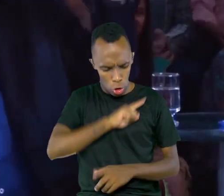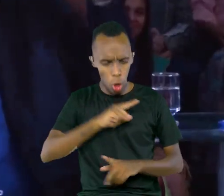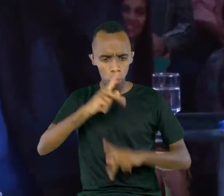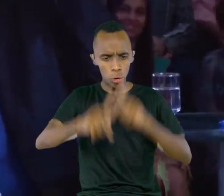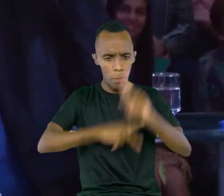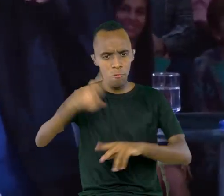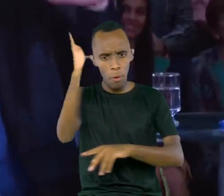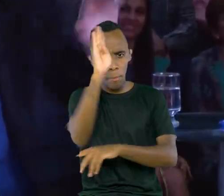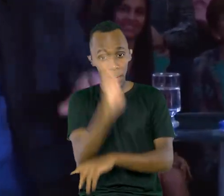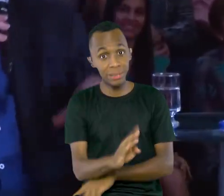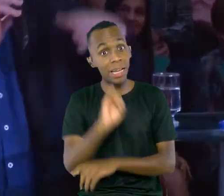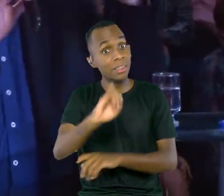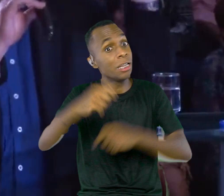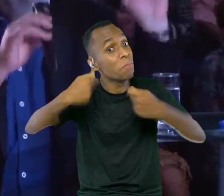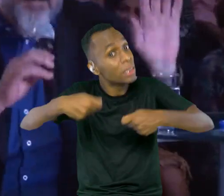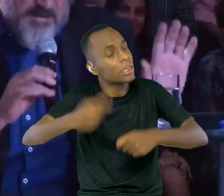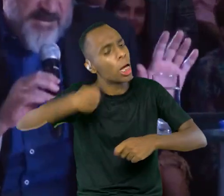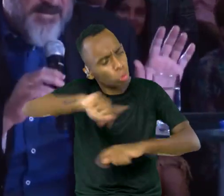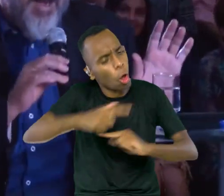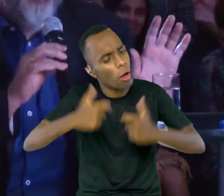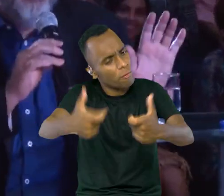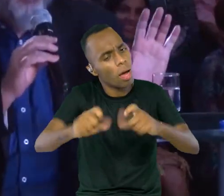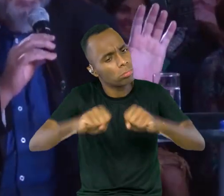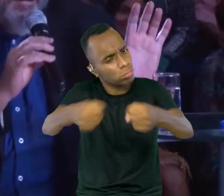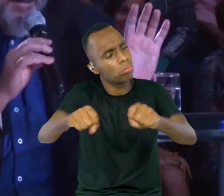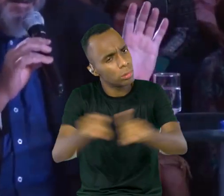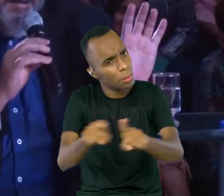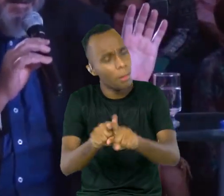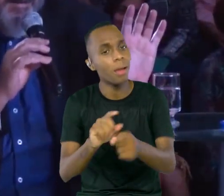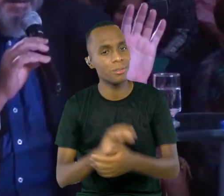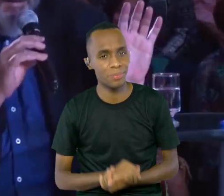verás que o filho teu não foge à luta, se precisar.